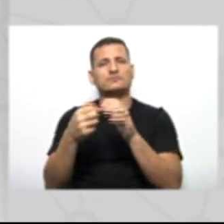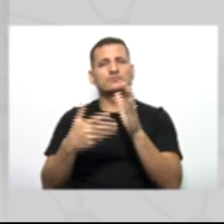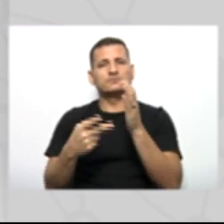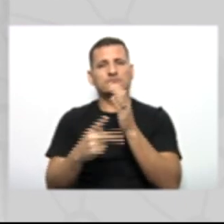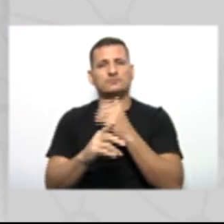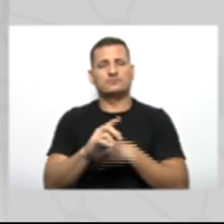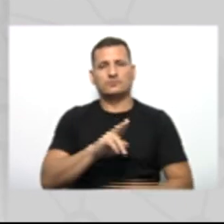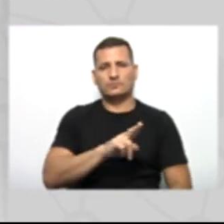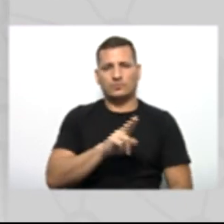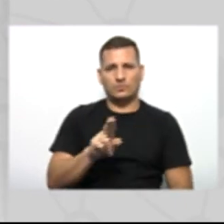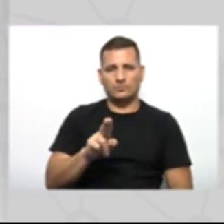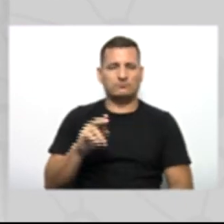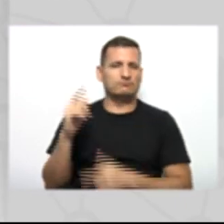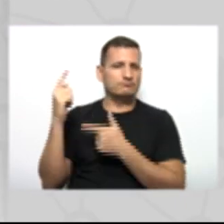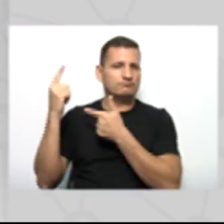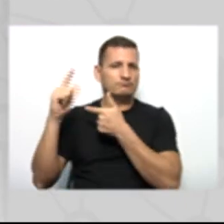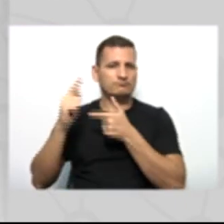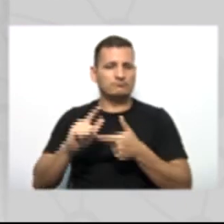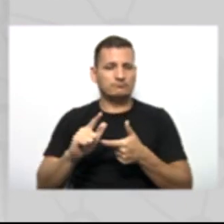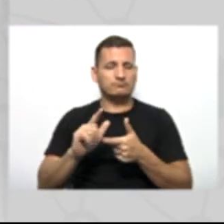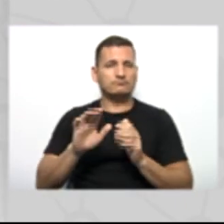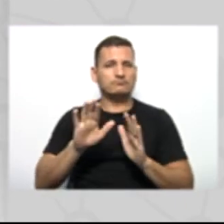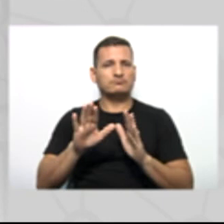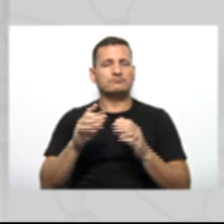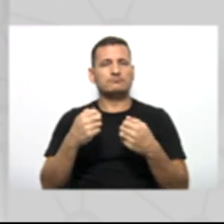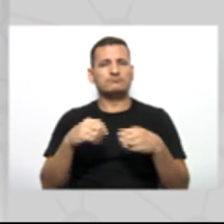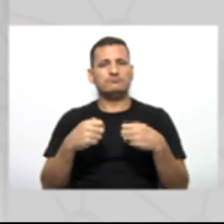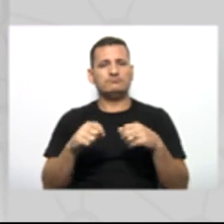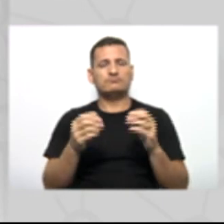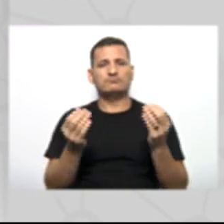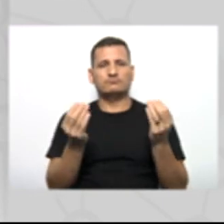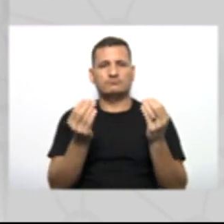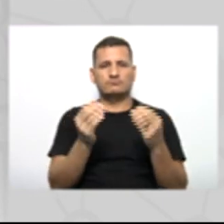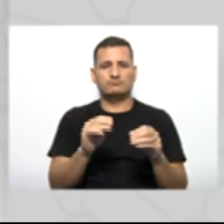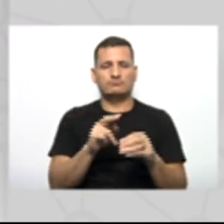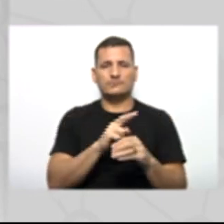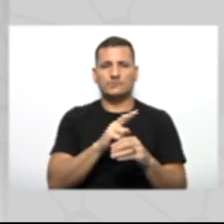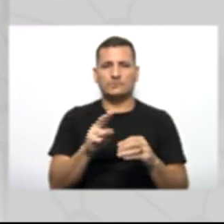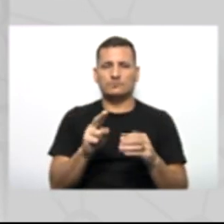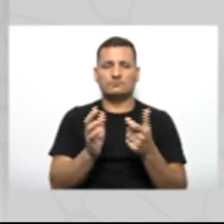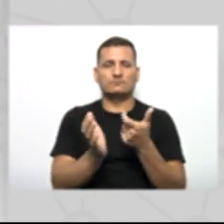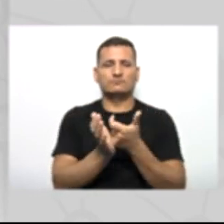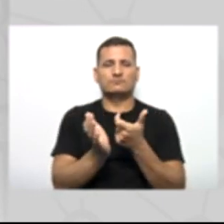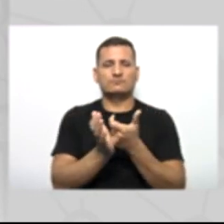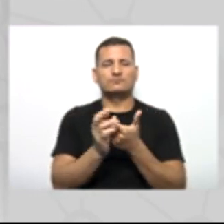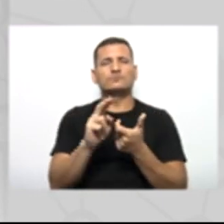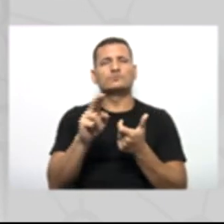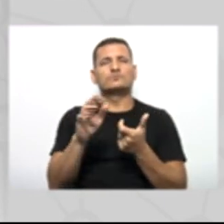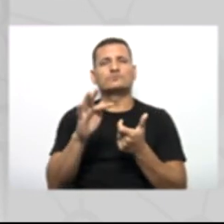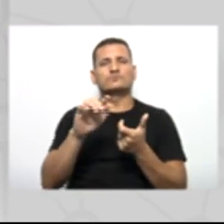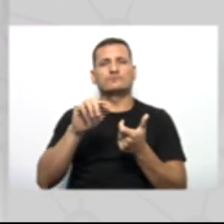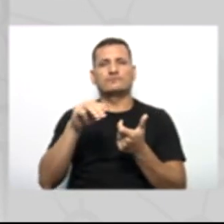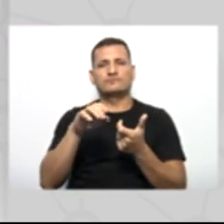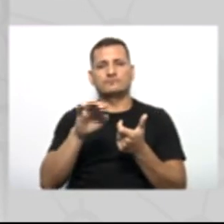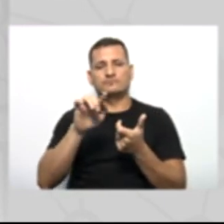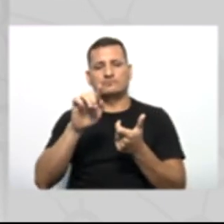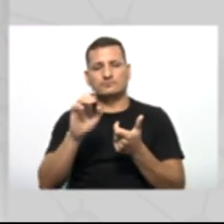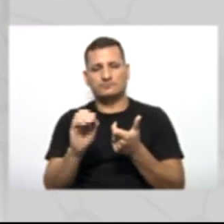Só que eu vou ter que colocar um nome nessa minha classe. Qual que é o nome do meu time Flamengo? A gente coloca lá,